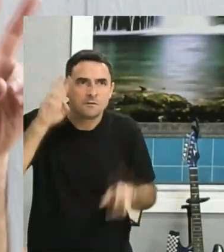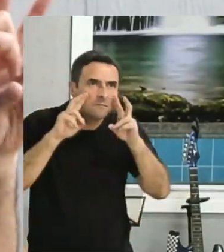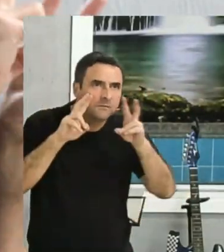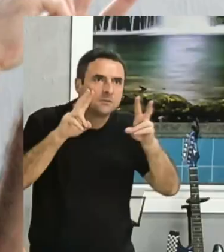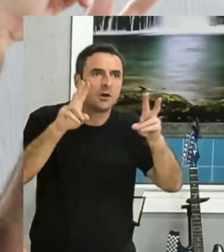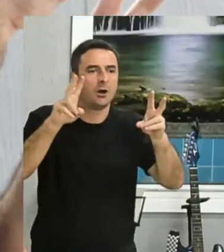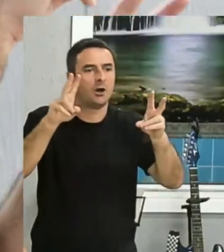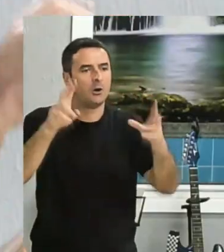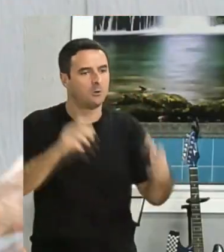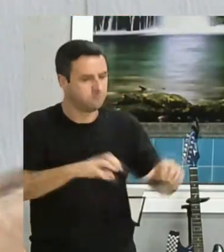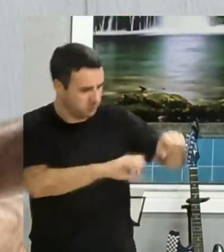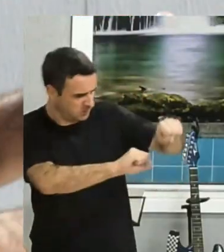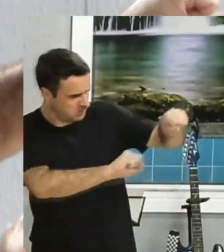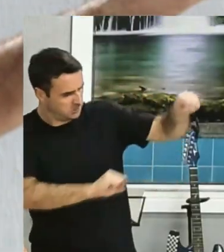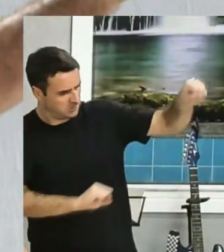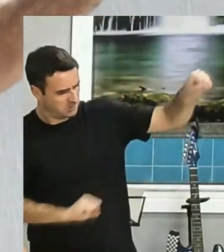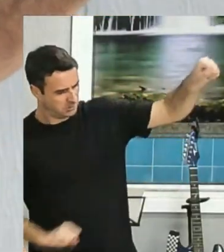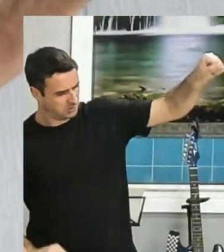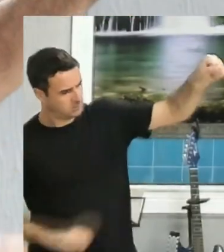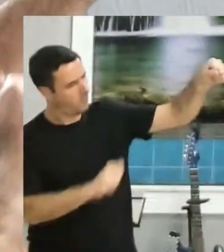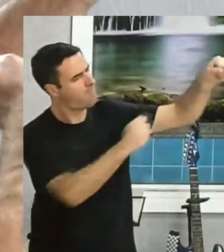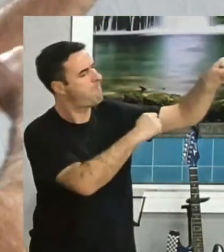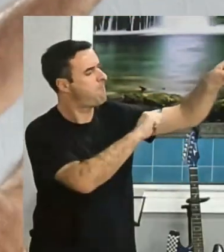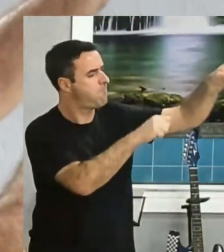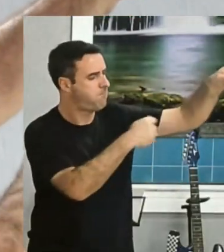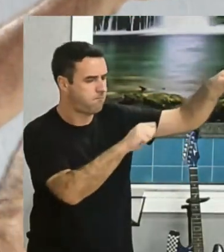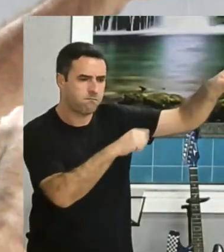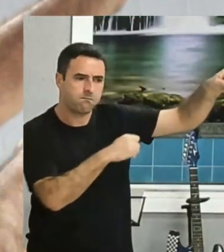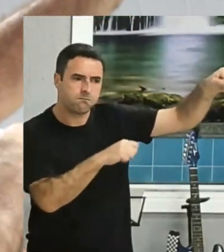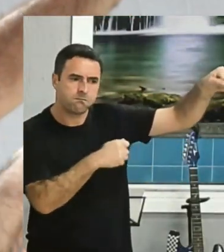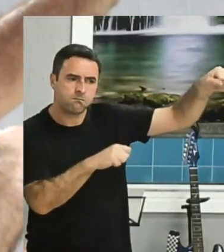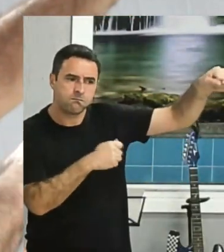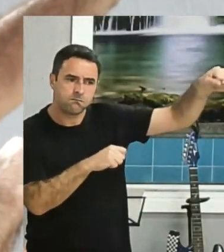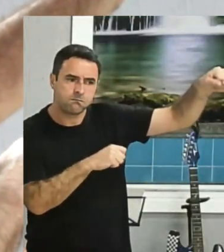nesse pergaminho.